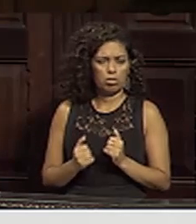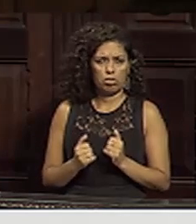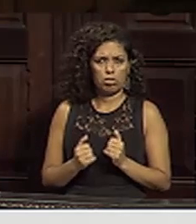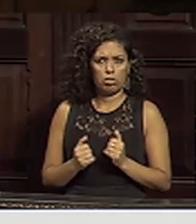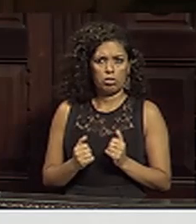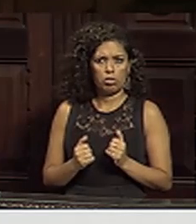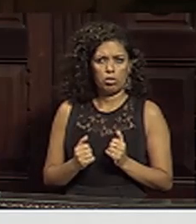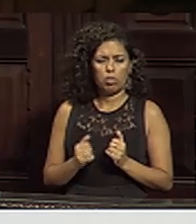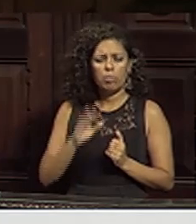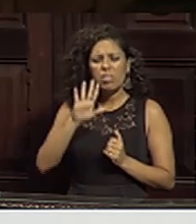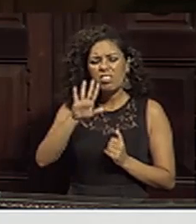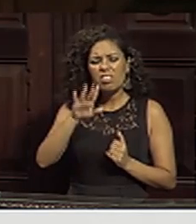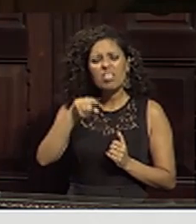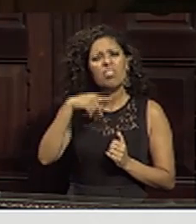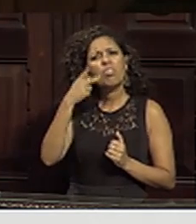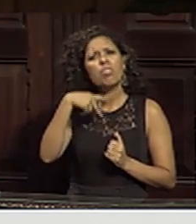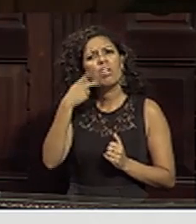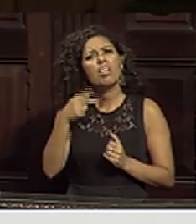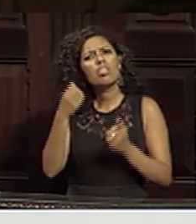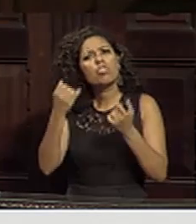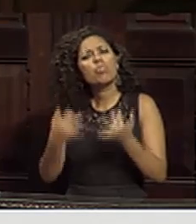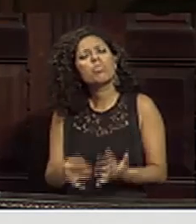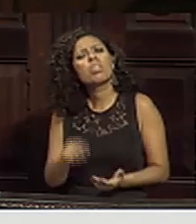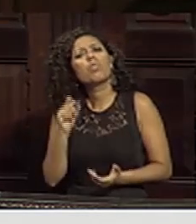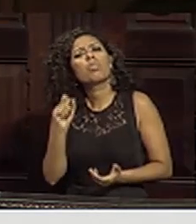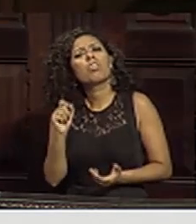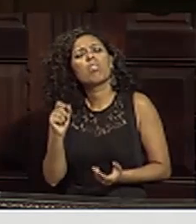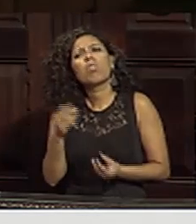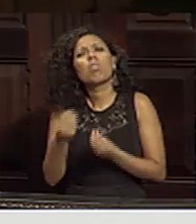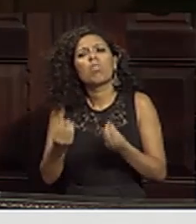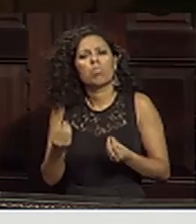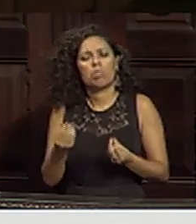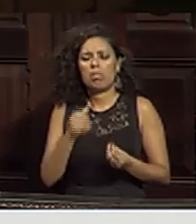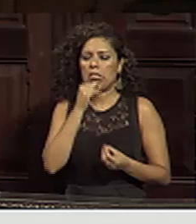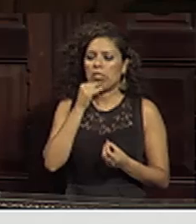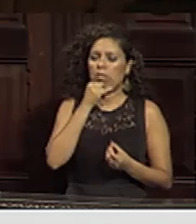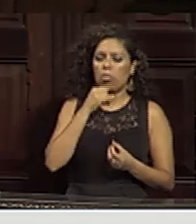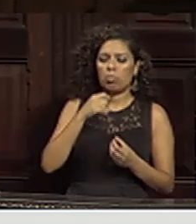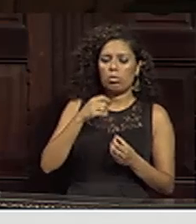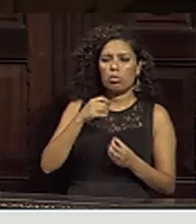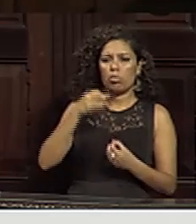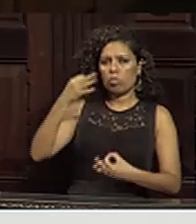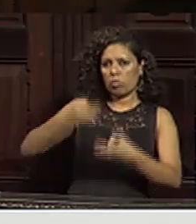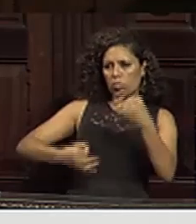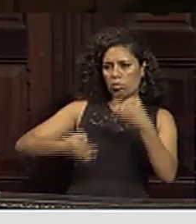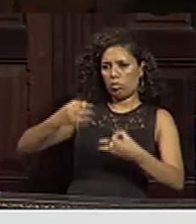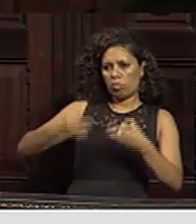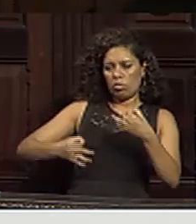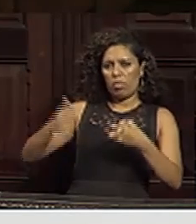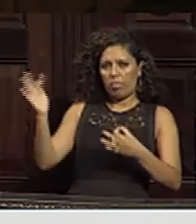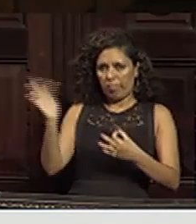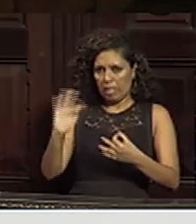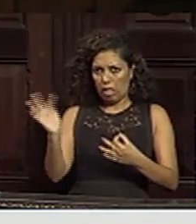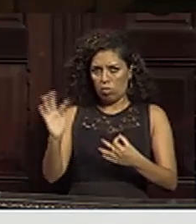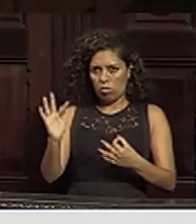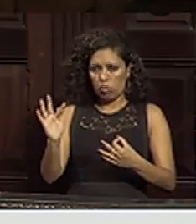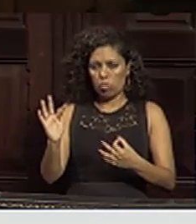decisão do Supremo Tribunal Federal, ele estaria